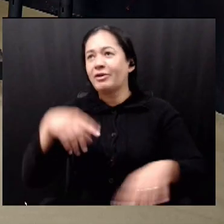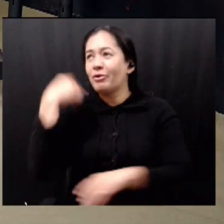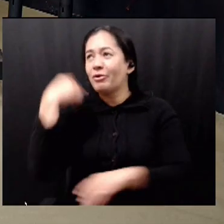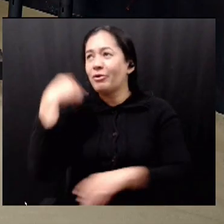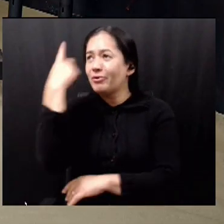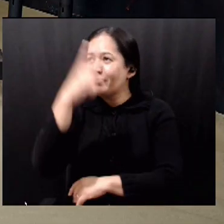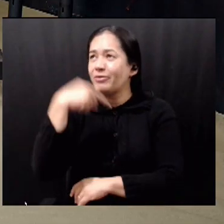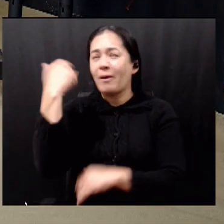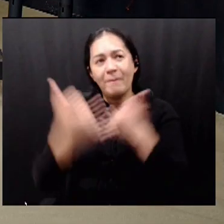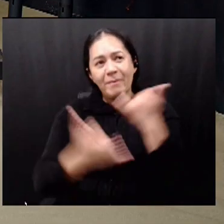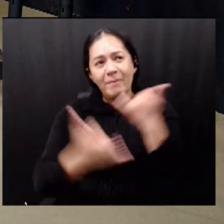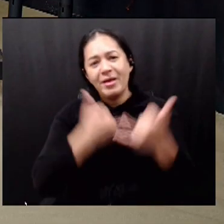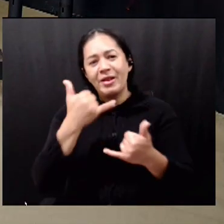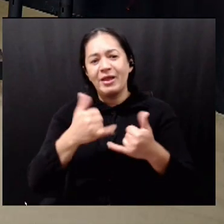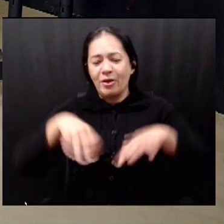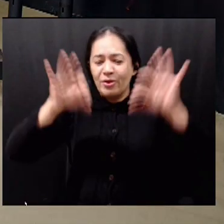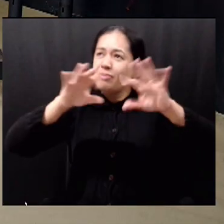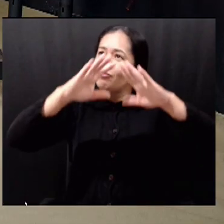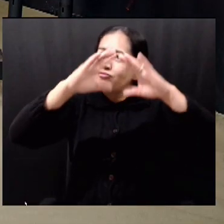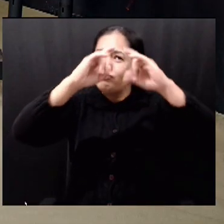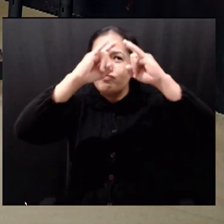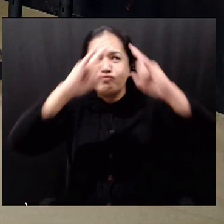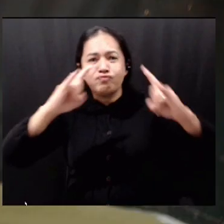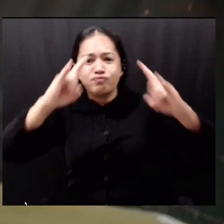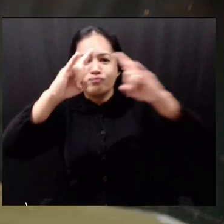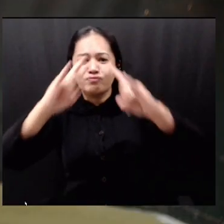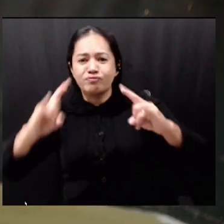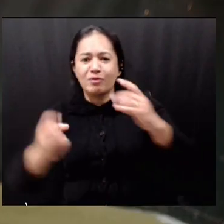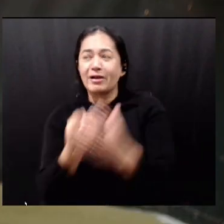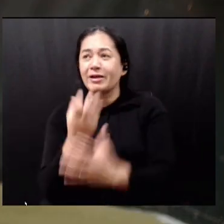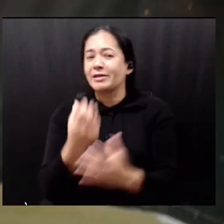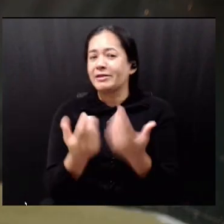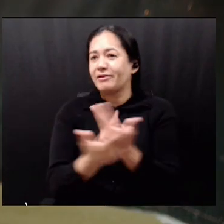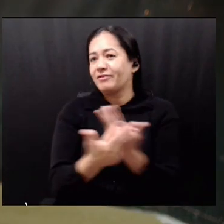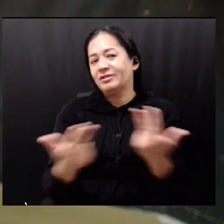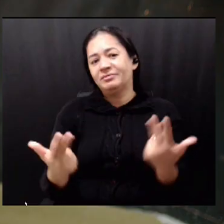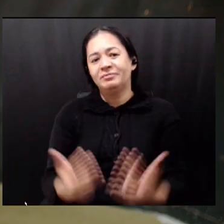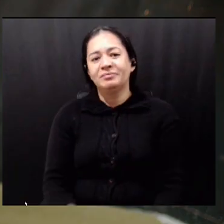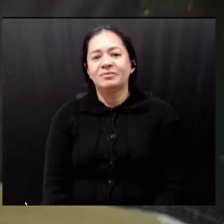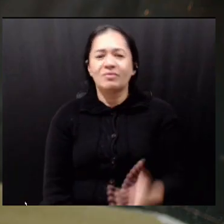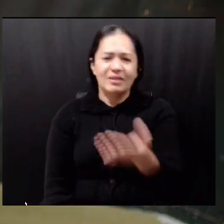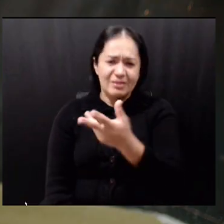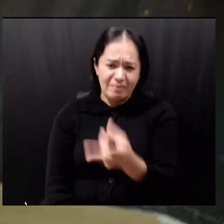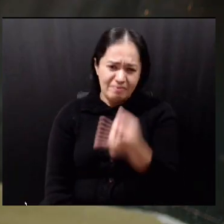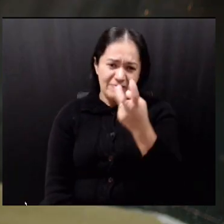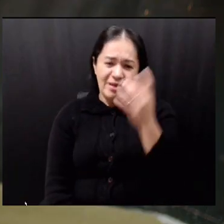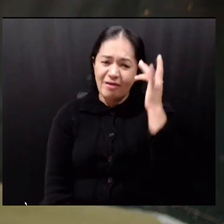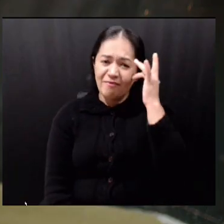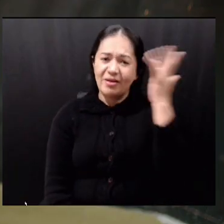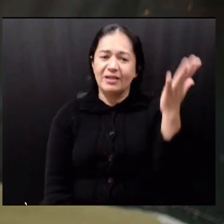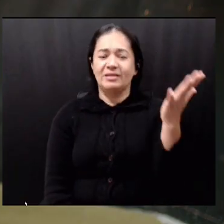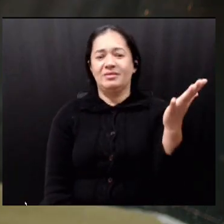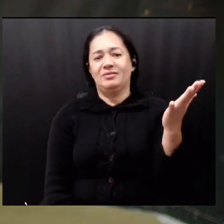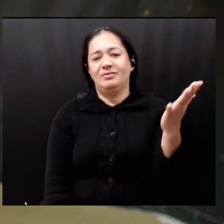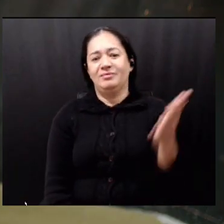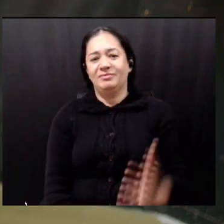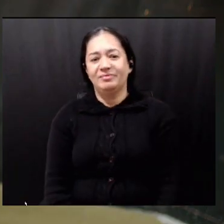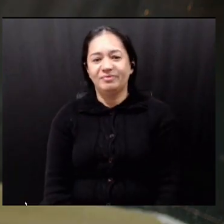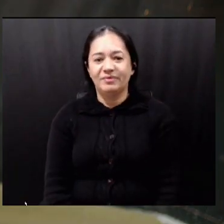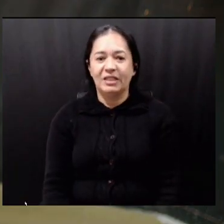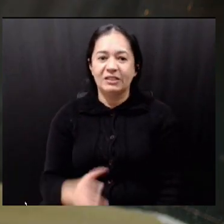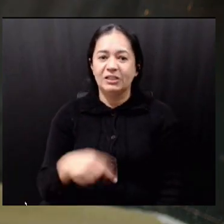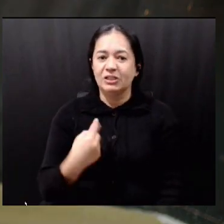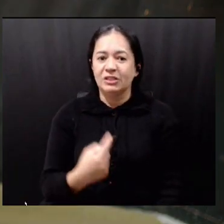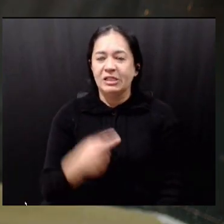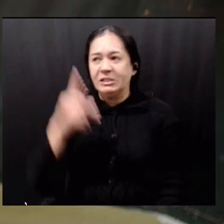Aham. criar. Nossa, dá pra fazer tanta coisa. Tá vendo só, gente? É mais fácil do que a gente pensa, né? Uhum. A gente às vezes cria dificuldade, é